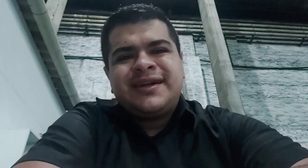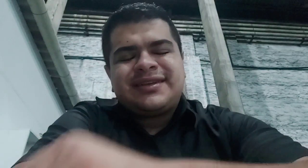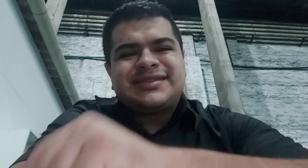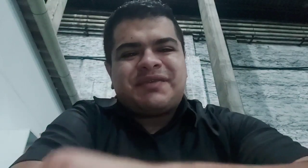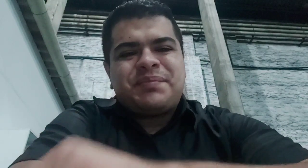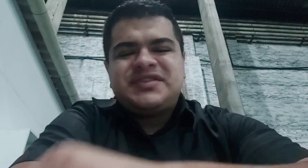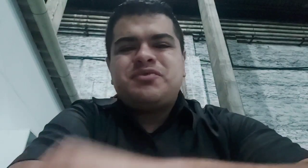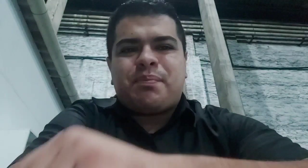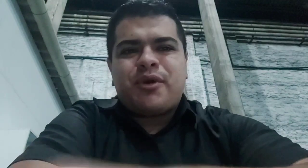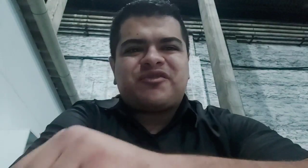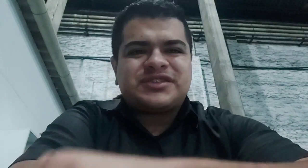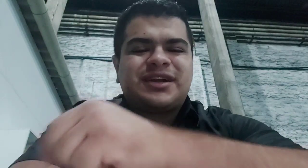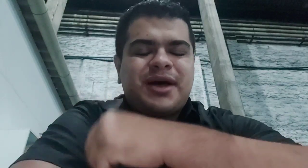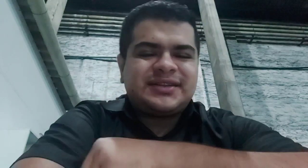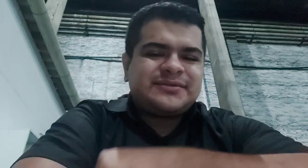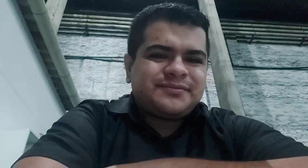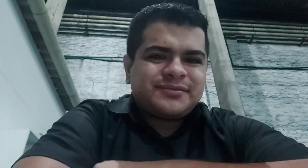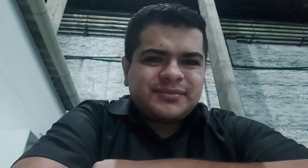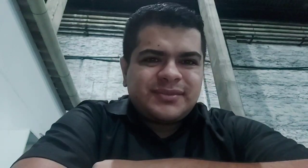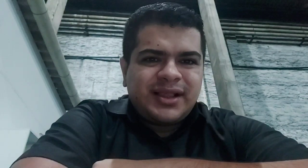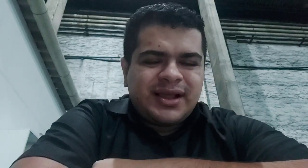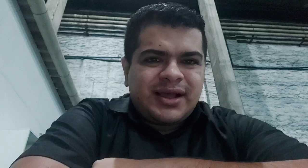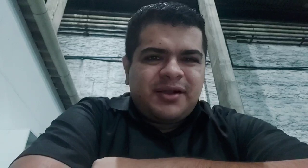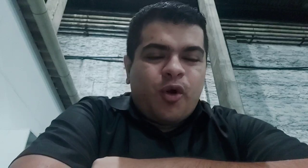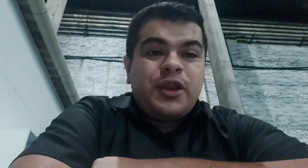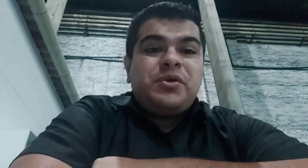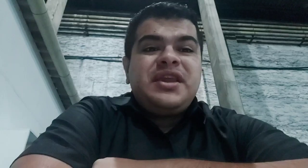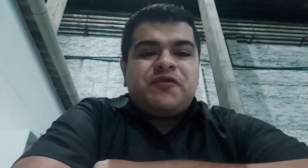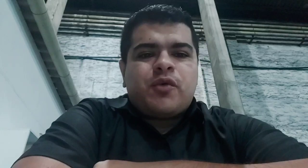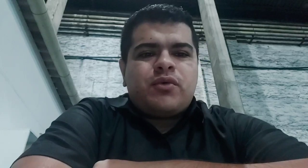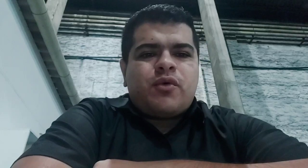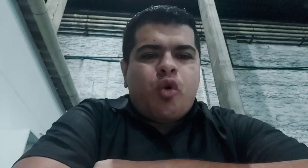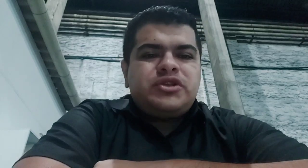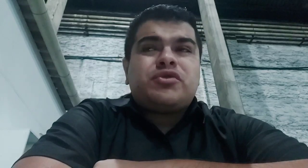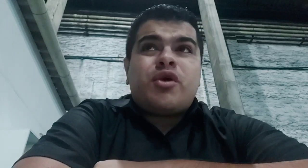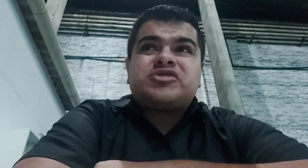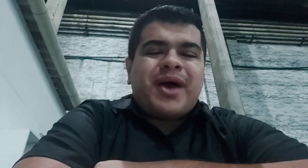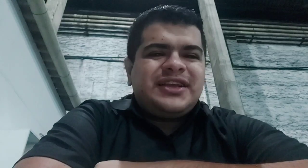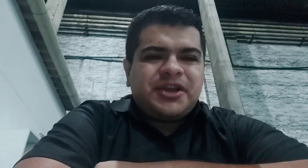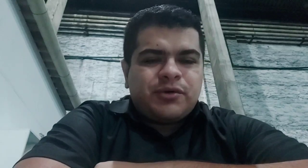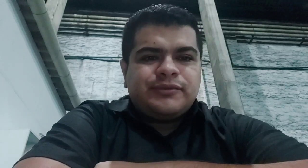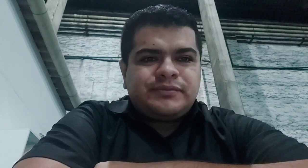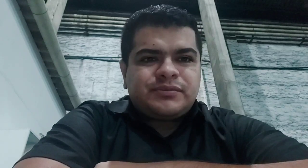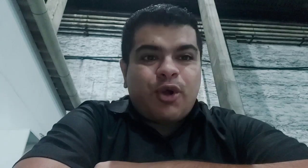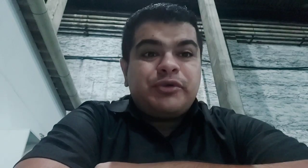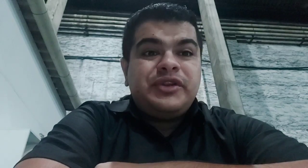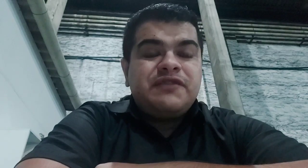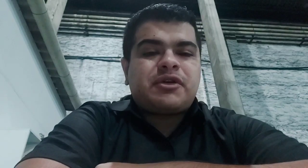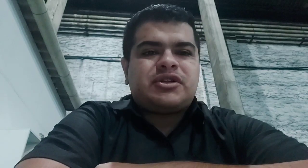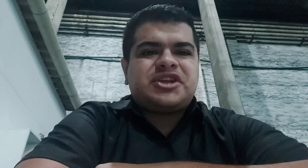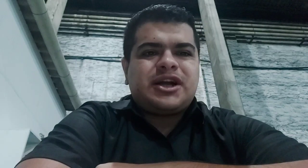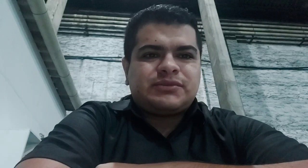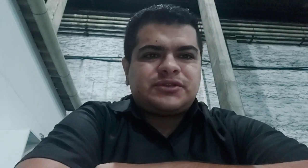pessoas que estavam pedindo apoio às Forças Armadas. Olha o nível onde o nosso país chegou. Olha